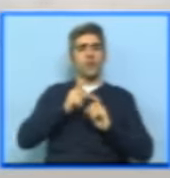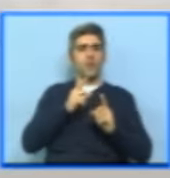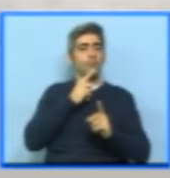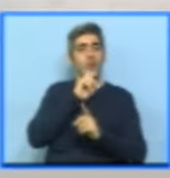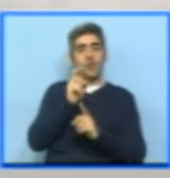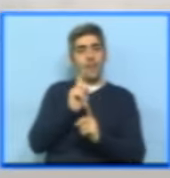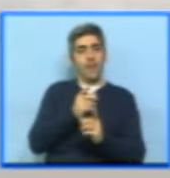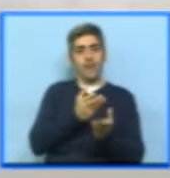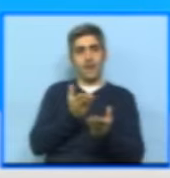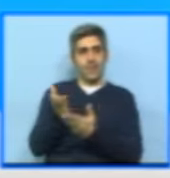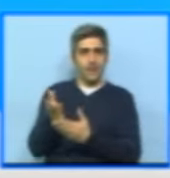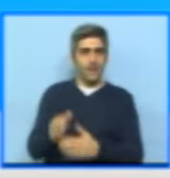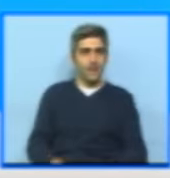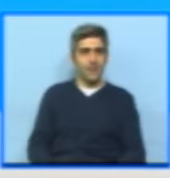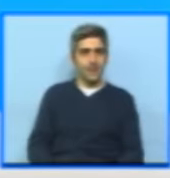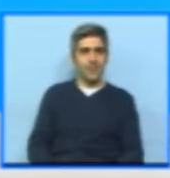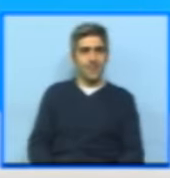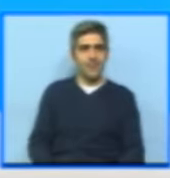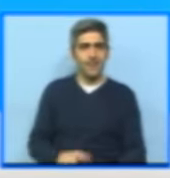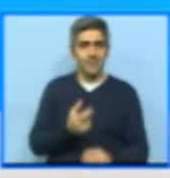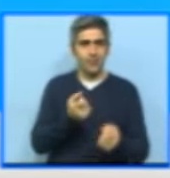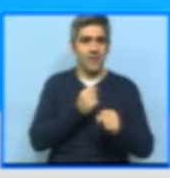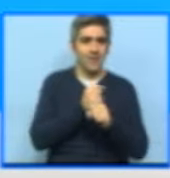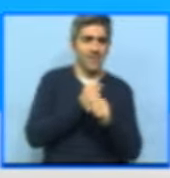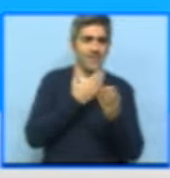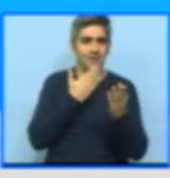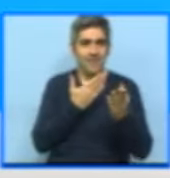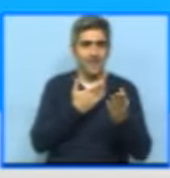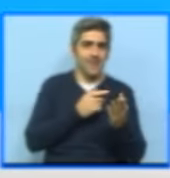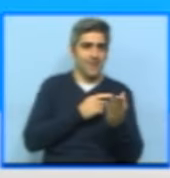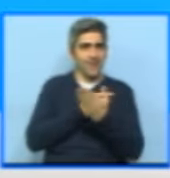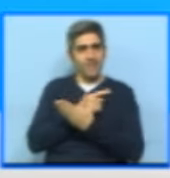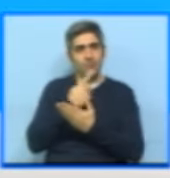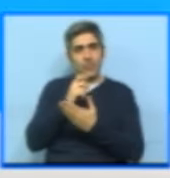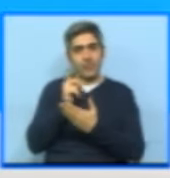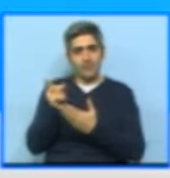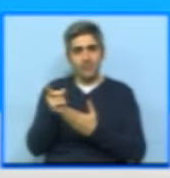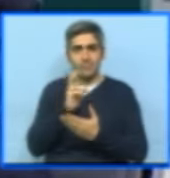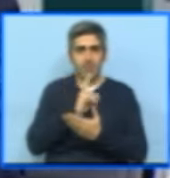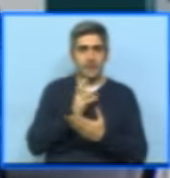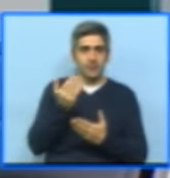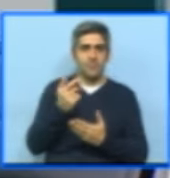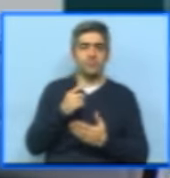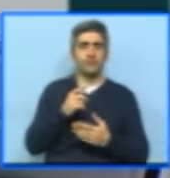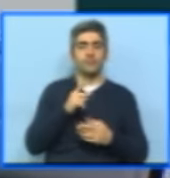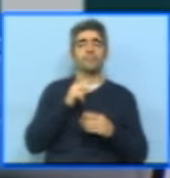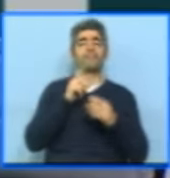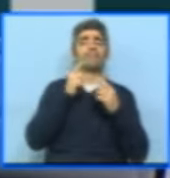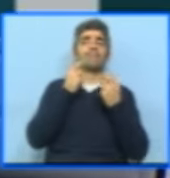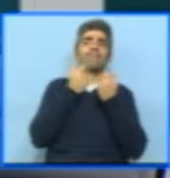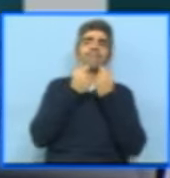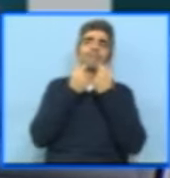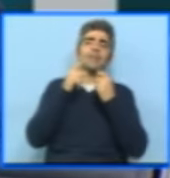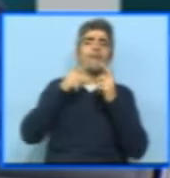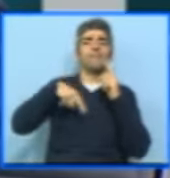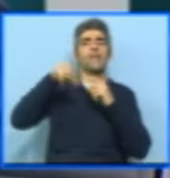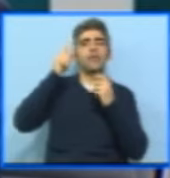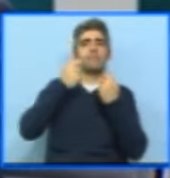feita. Estou-te a poupar trabalho. Muito obrigado. Eu acho que foi um grande retiro espiritual.